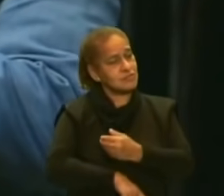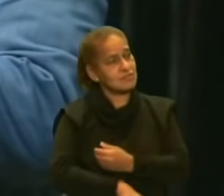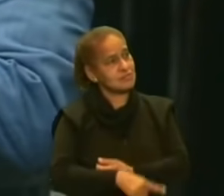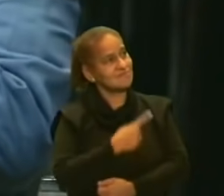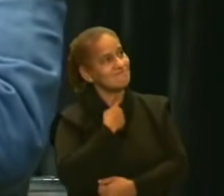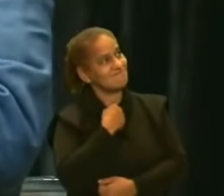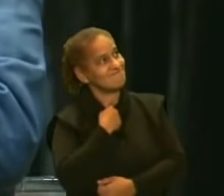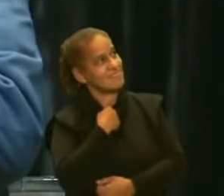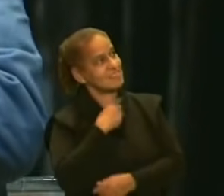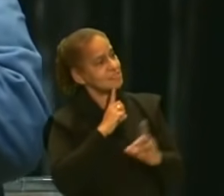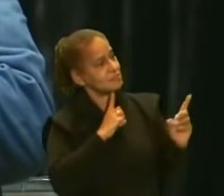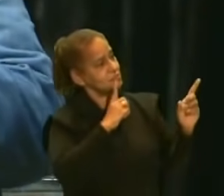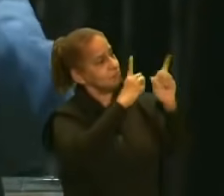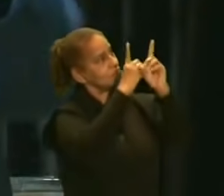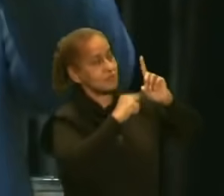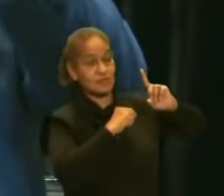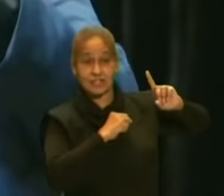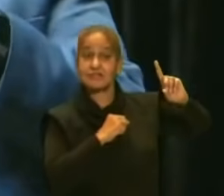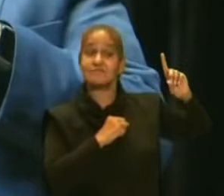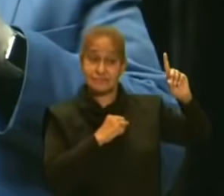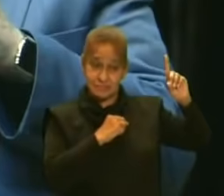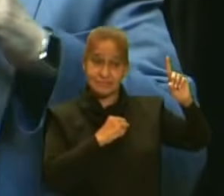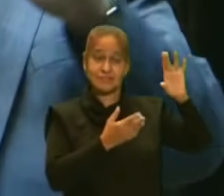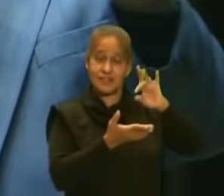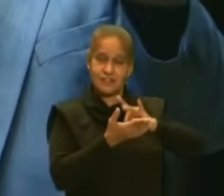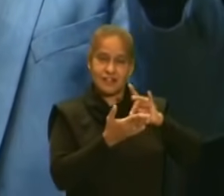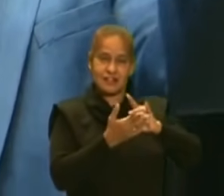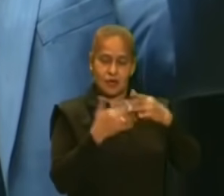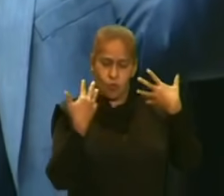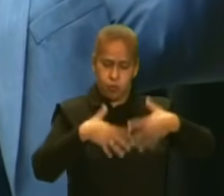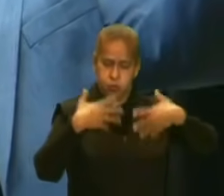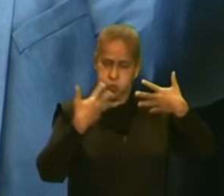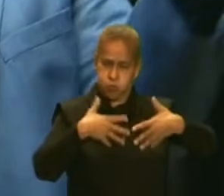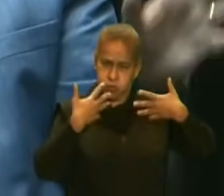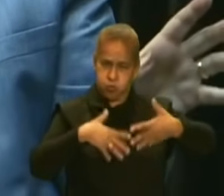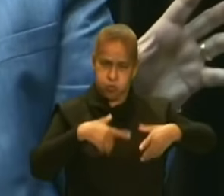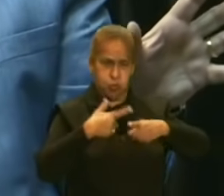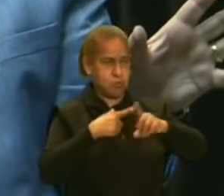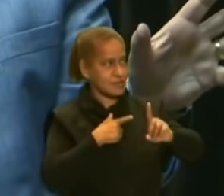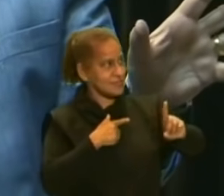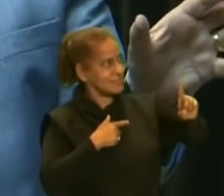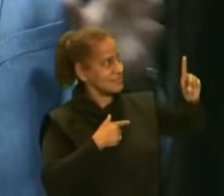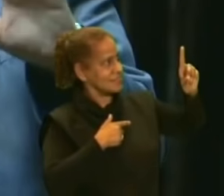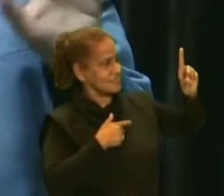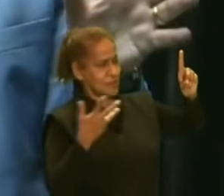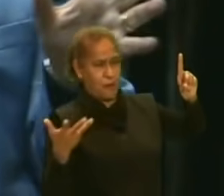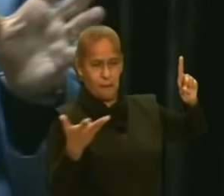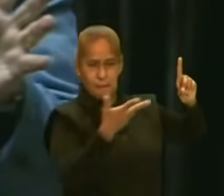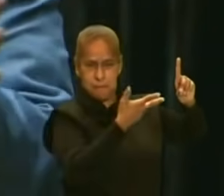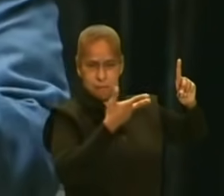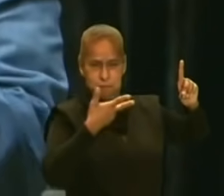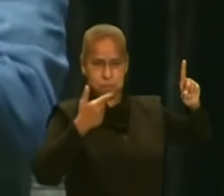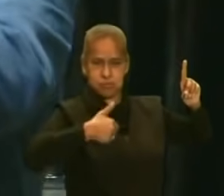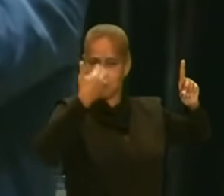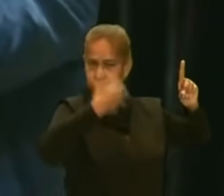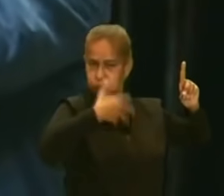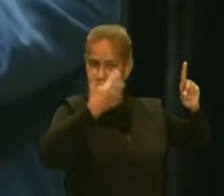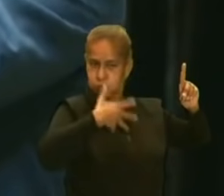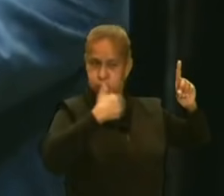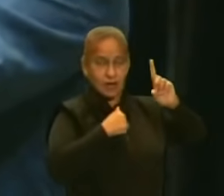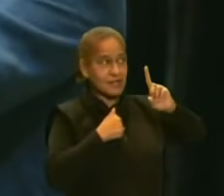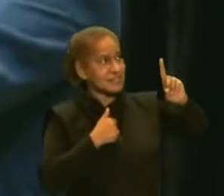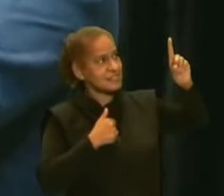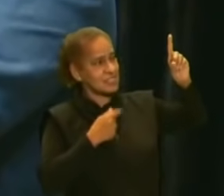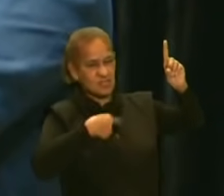encontrar Deus. E eu acho tremendo isso, porque Deus é tremendo. Deus é tremendo. Quando a gente tem